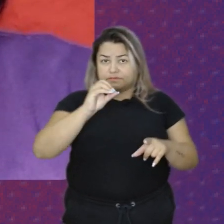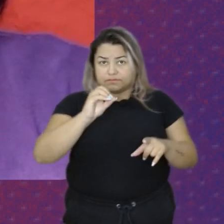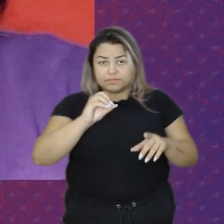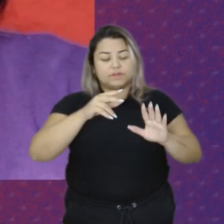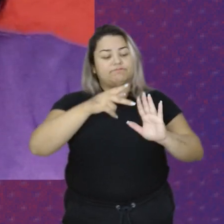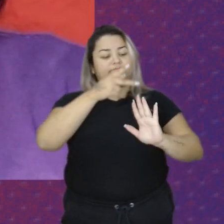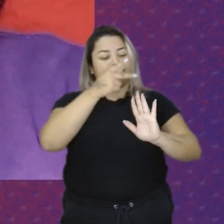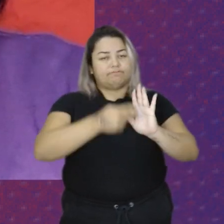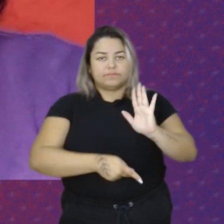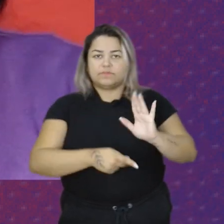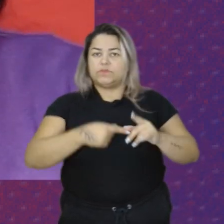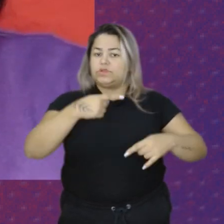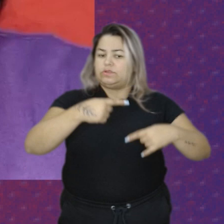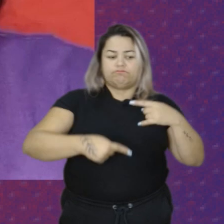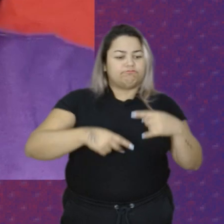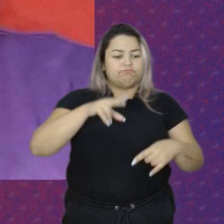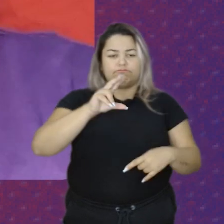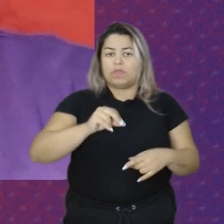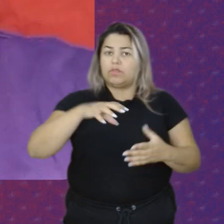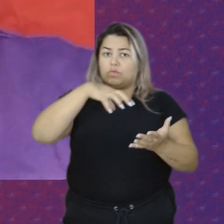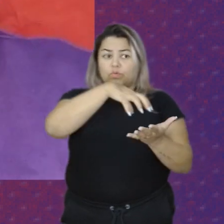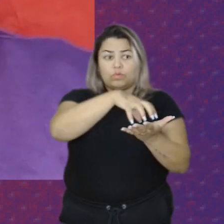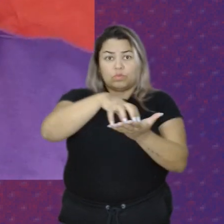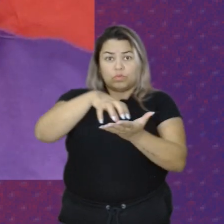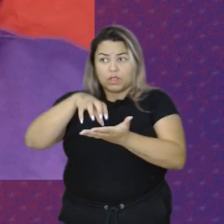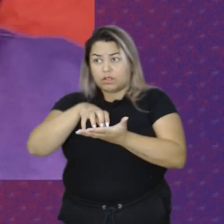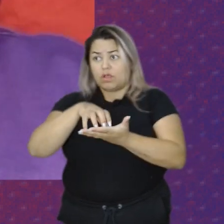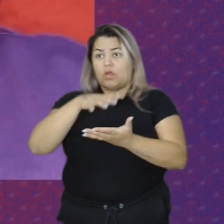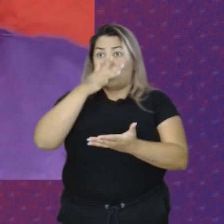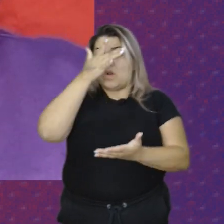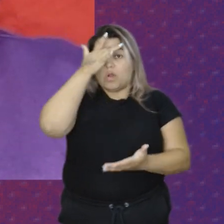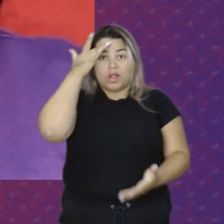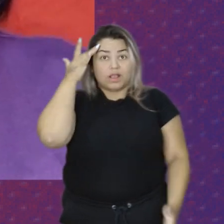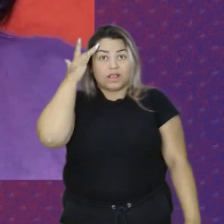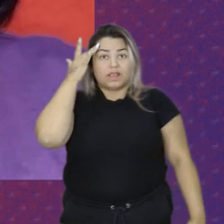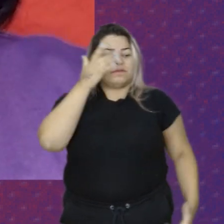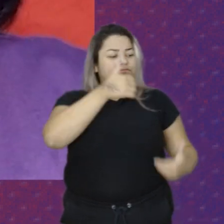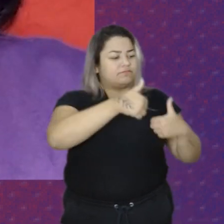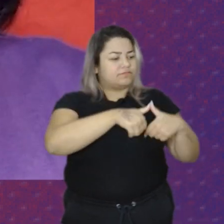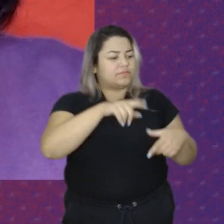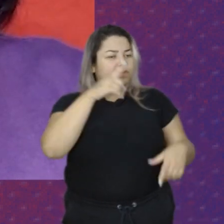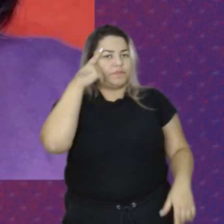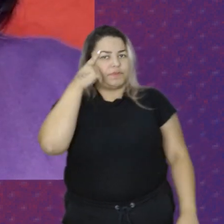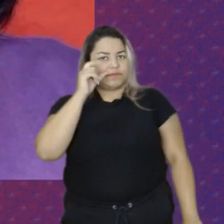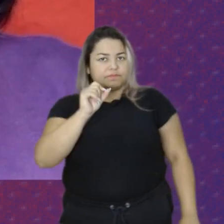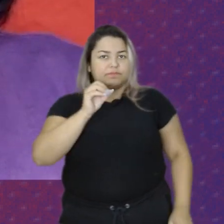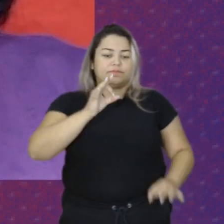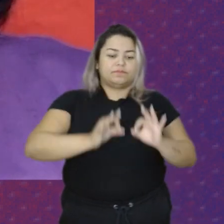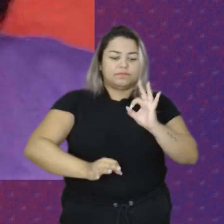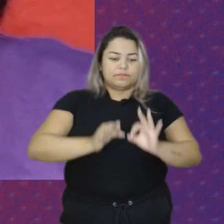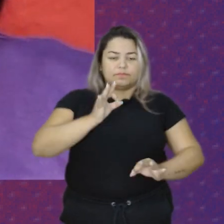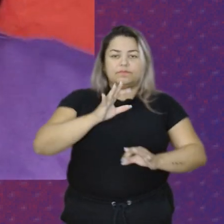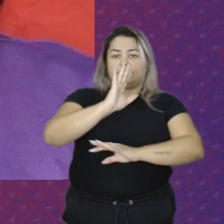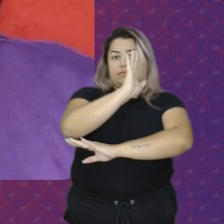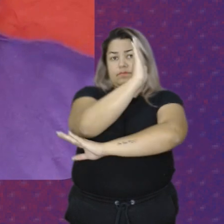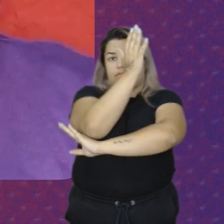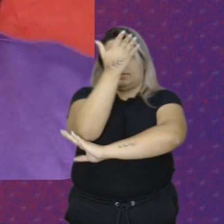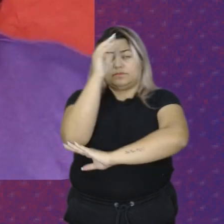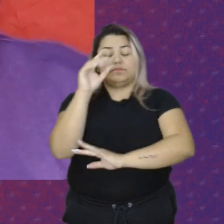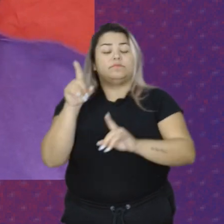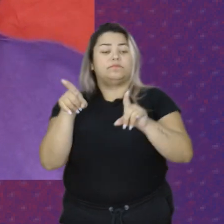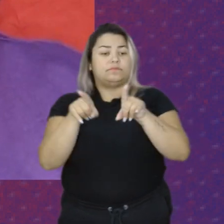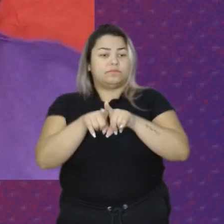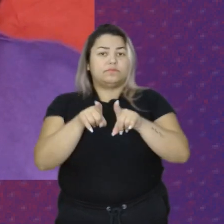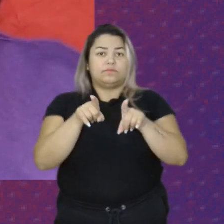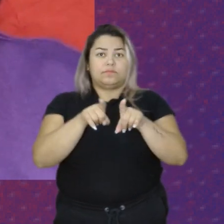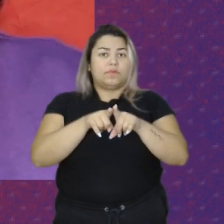é discutido com quem está no território, com quem está pensando nessa justiça ambiental. Então, a injustiça